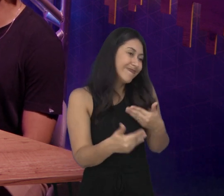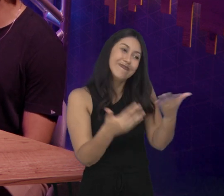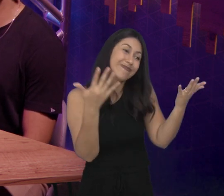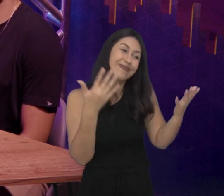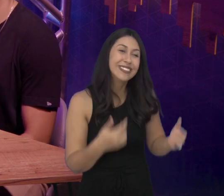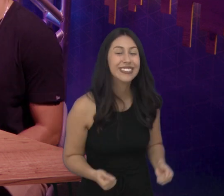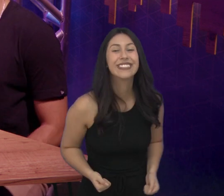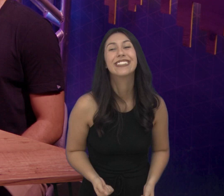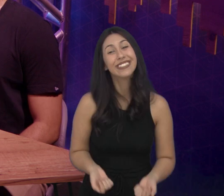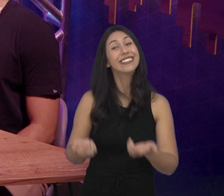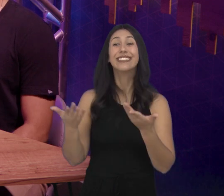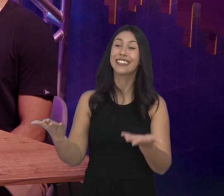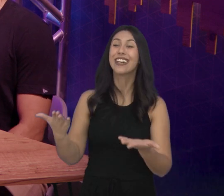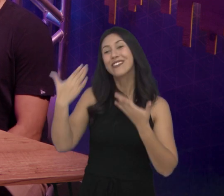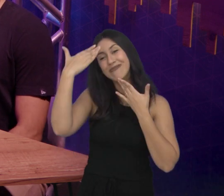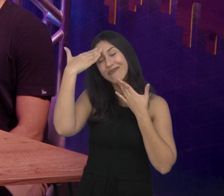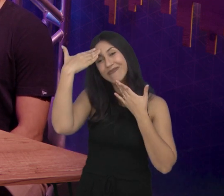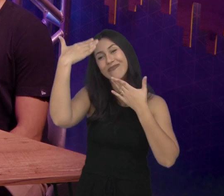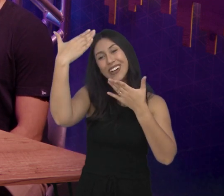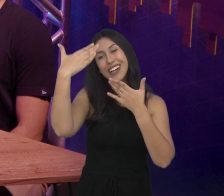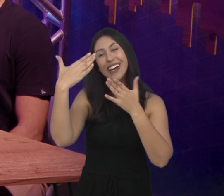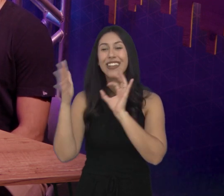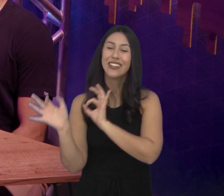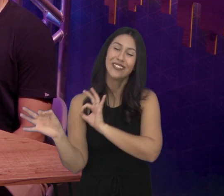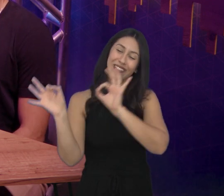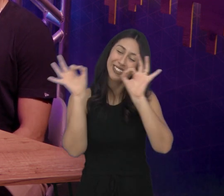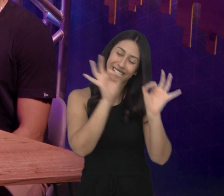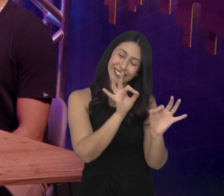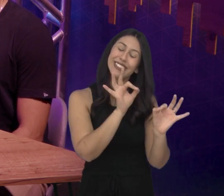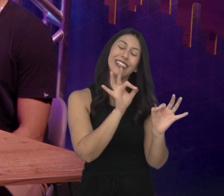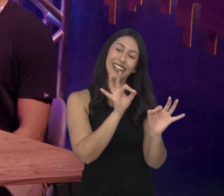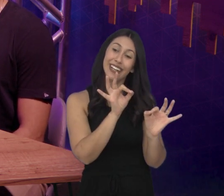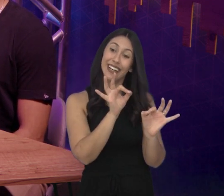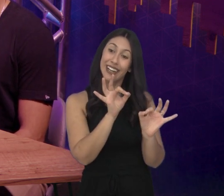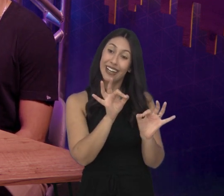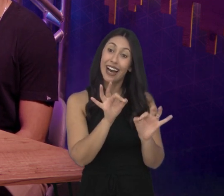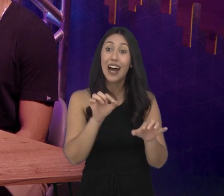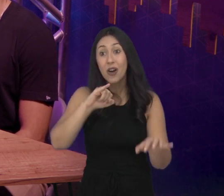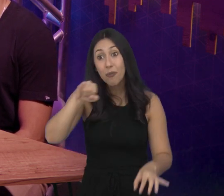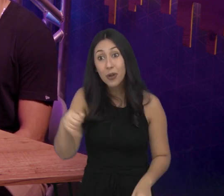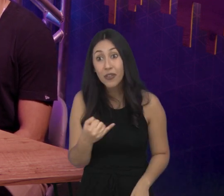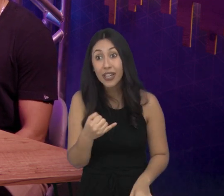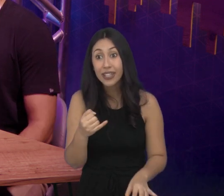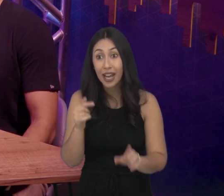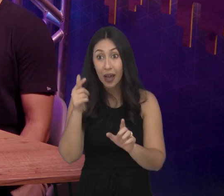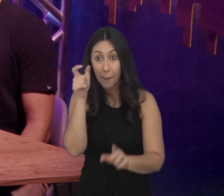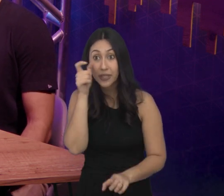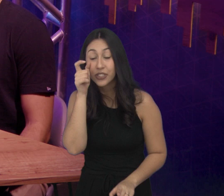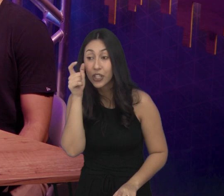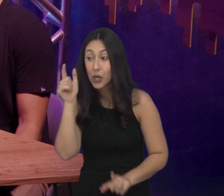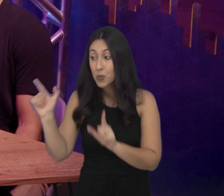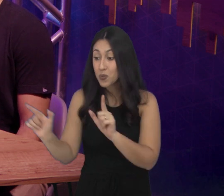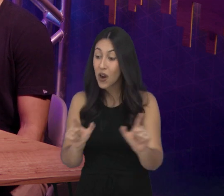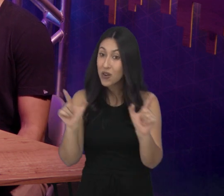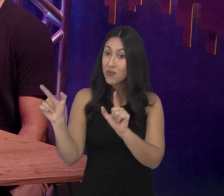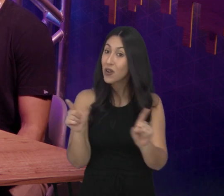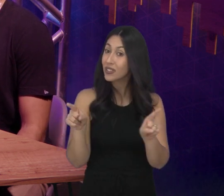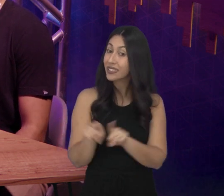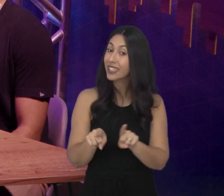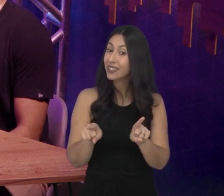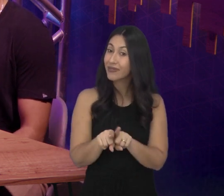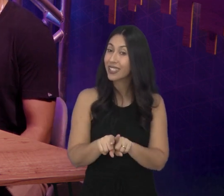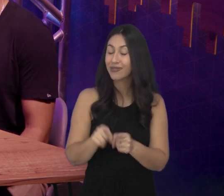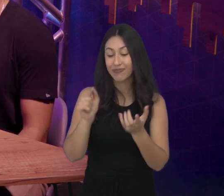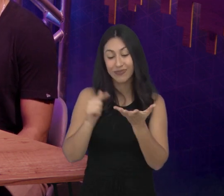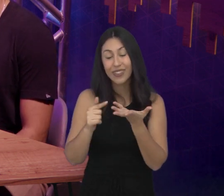vivenciando. É isso aí, pessoal. Muito obrigado pela sua companhia aqui no Pode Ser. Não deixe de escutar os outros episódios que a gente citou aqui no